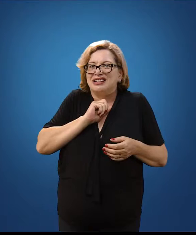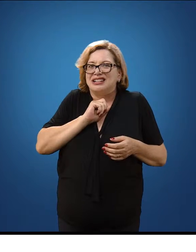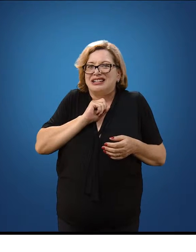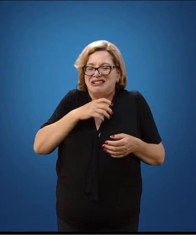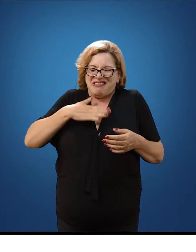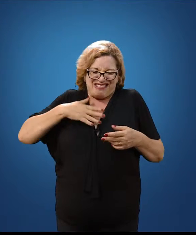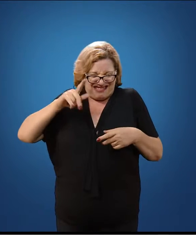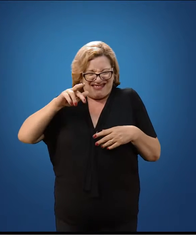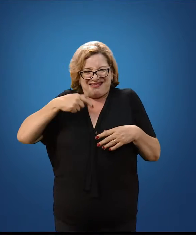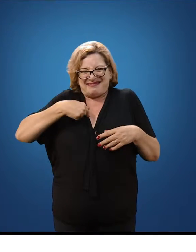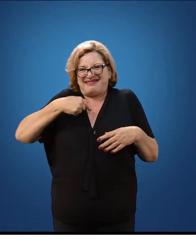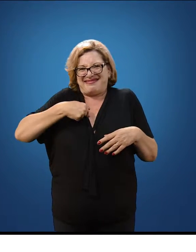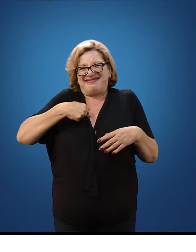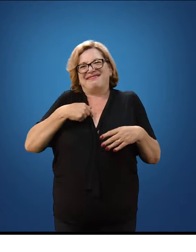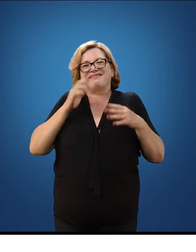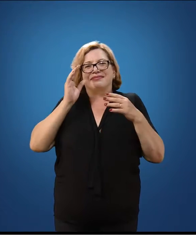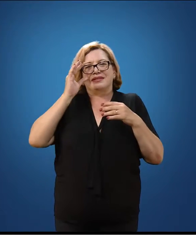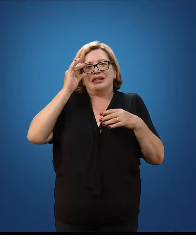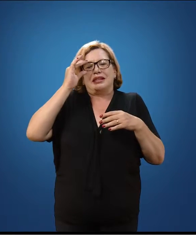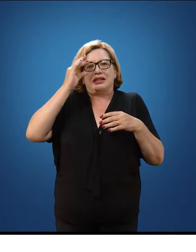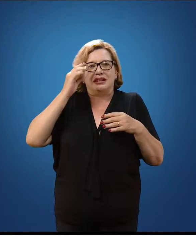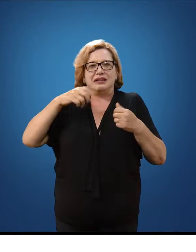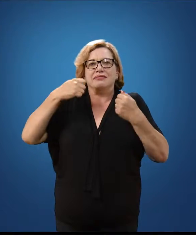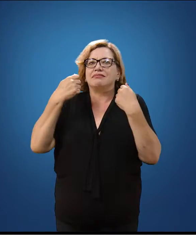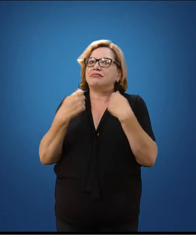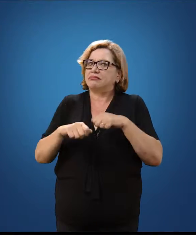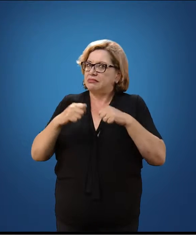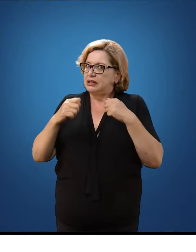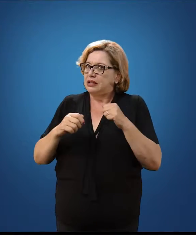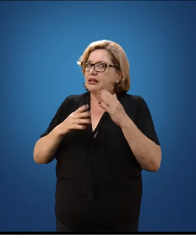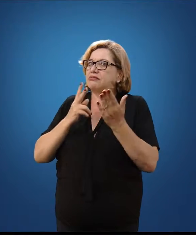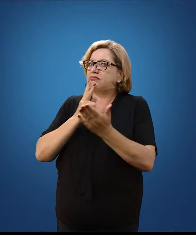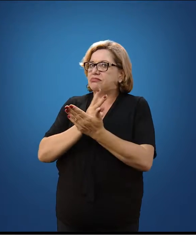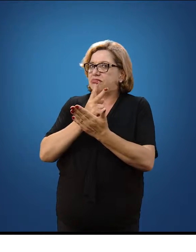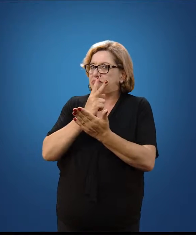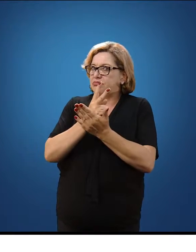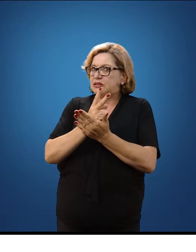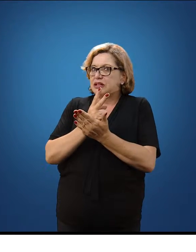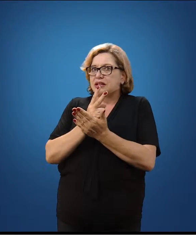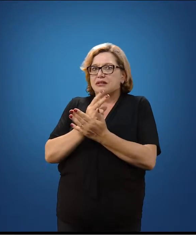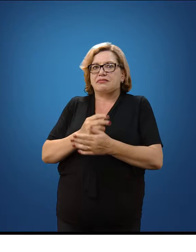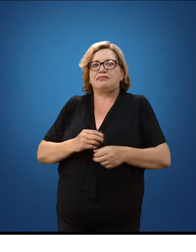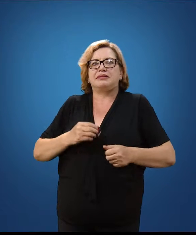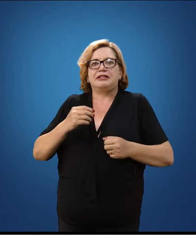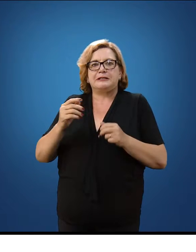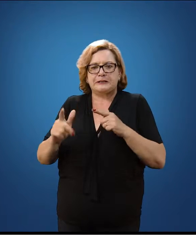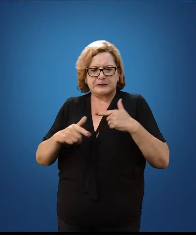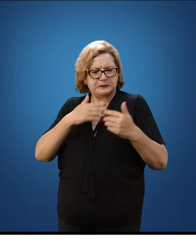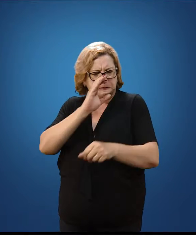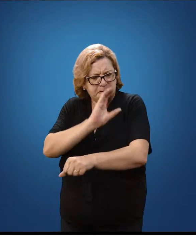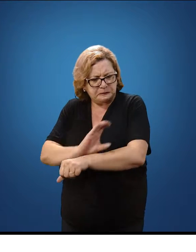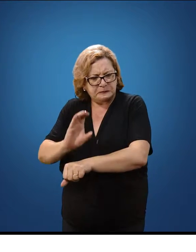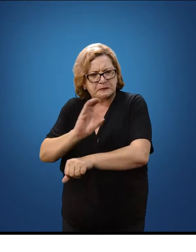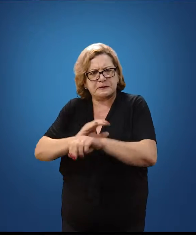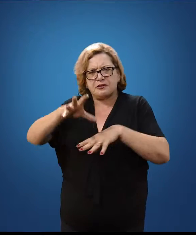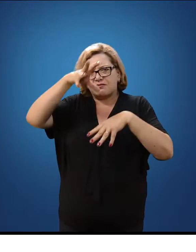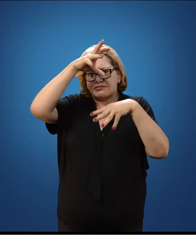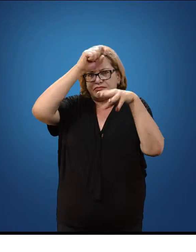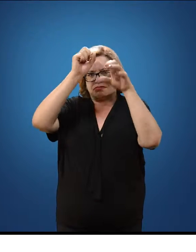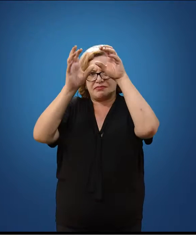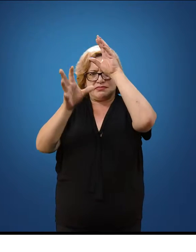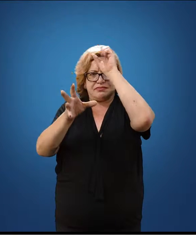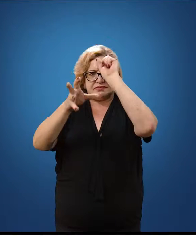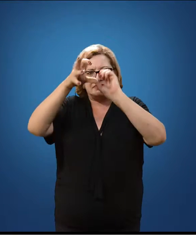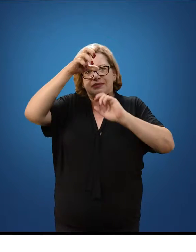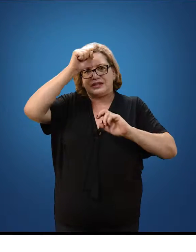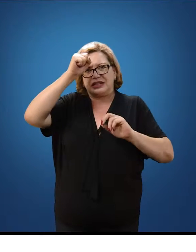da minha, mas as posteriores, né, eles precisam ter uma excelente capacitação. Não uma capacitação